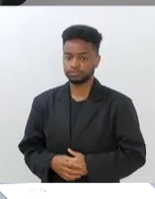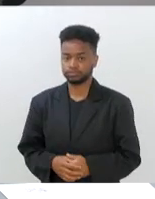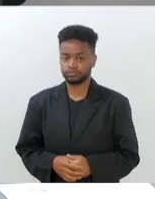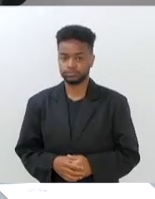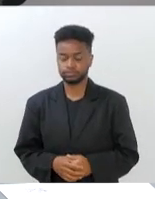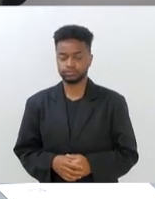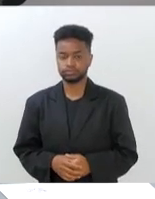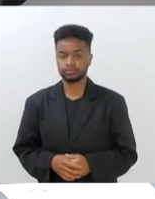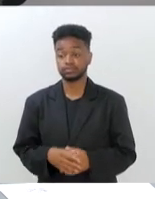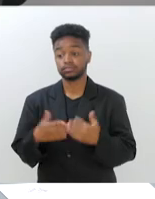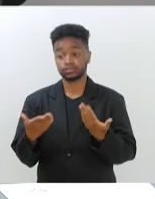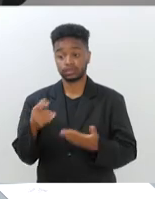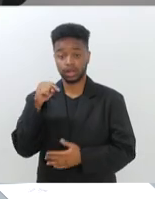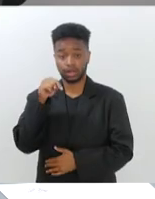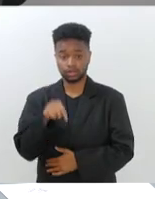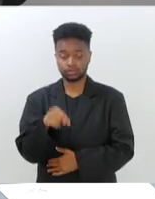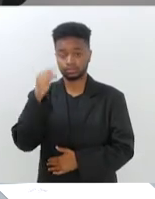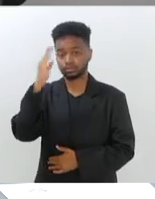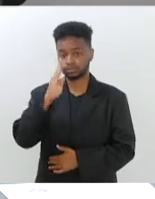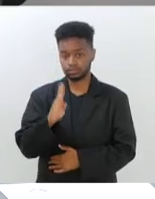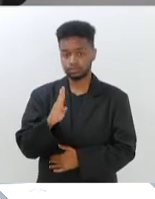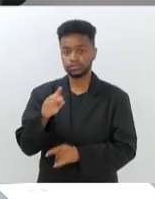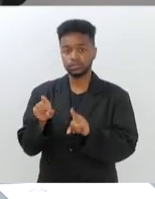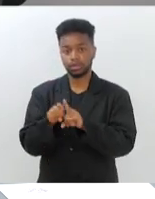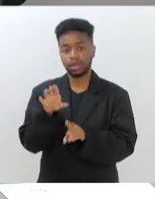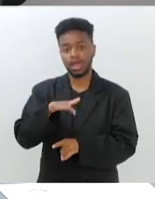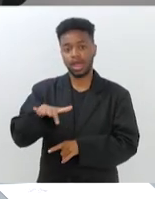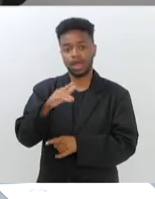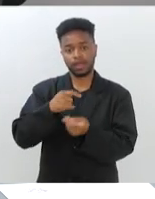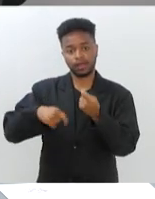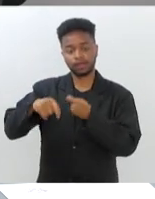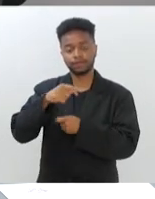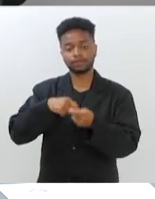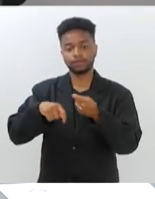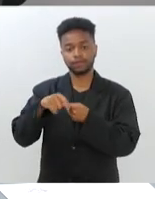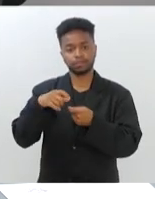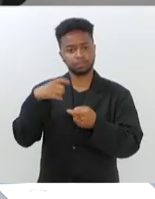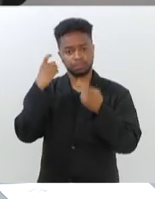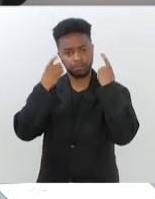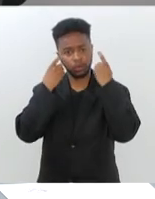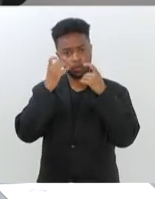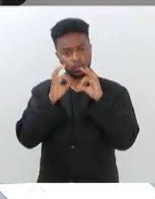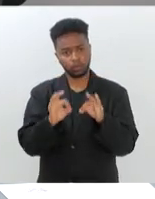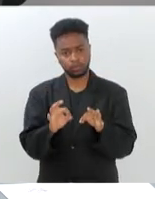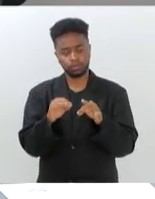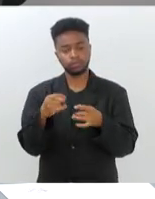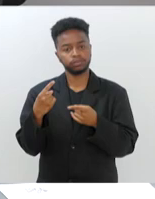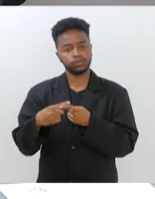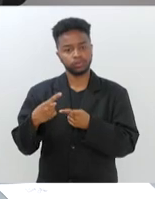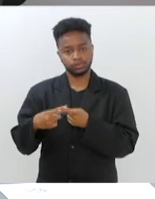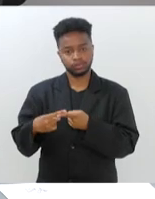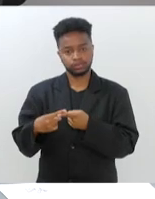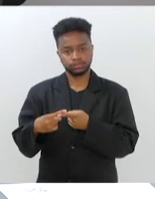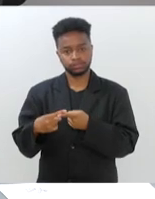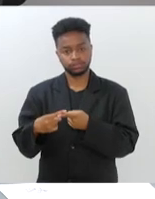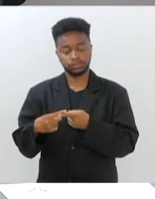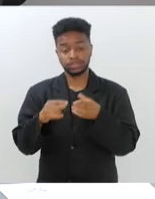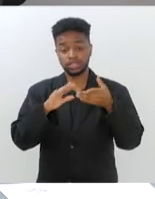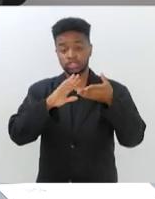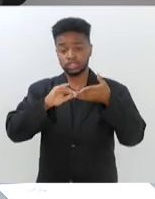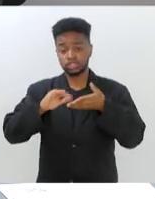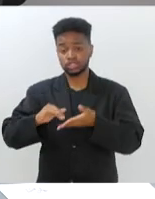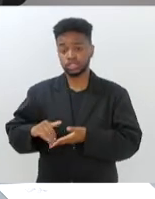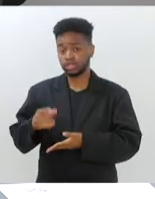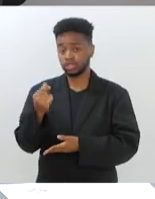e aqui até o setor financeiro tá preocupada por dando dinheiro